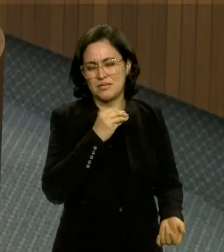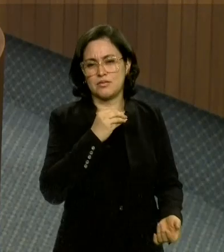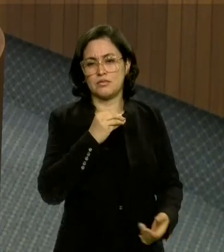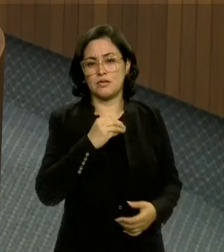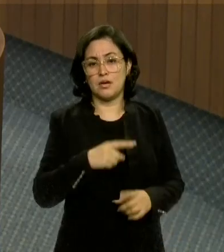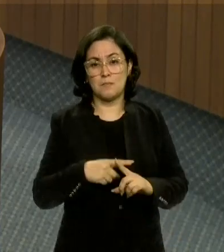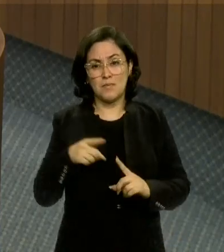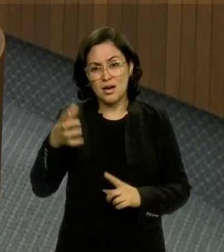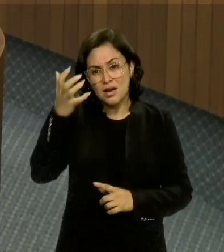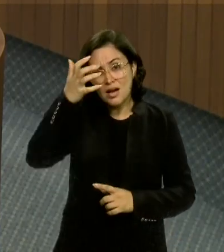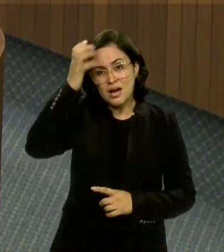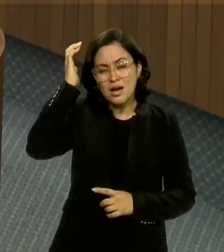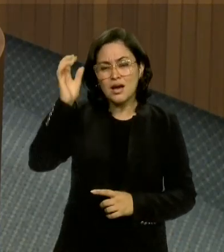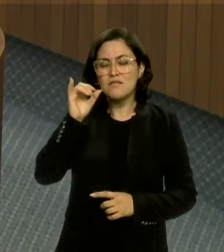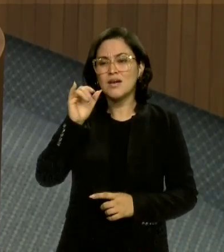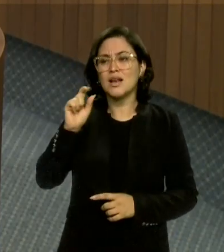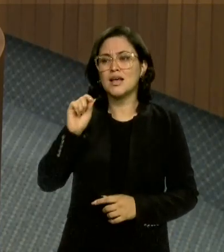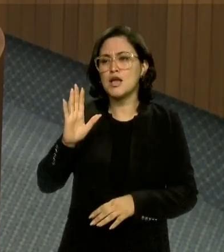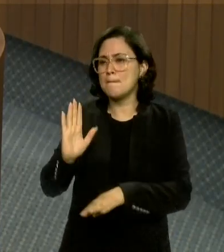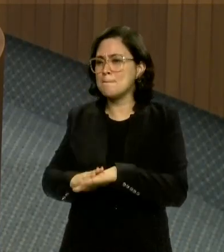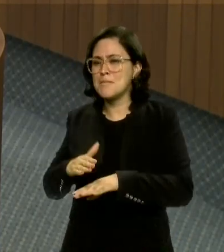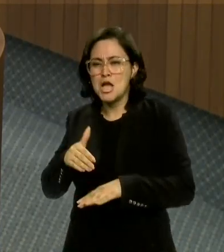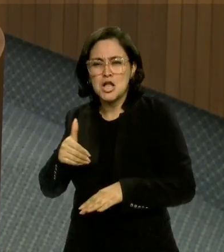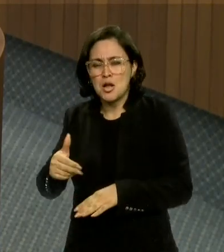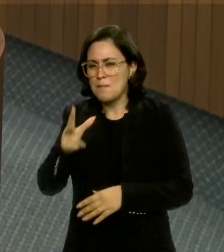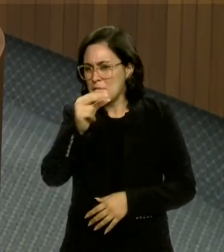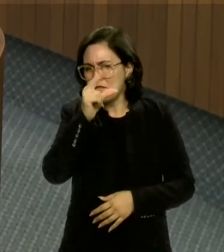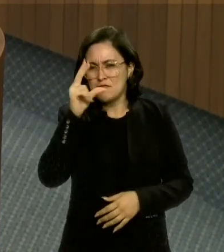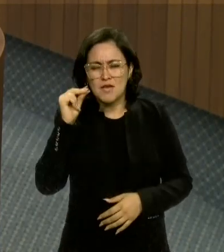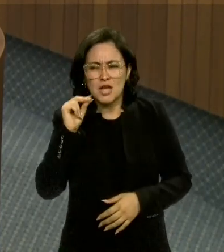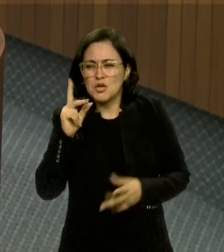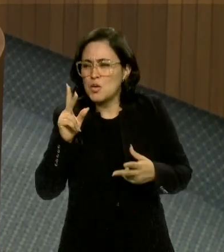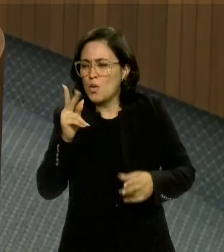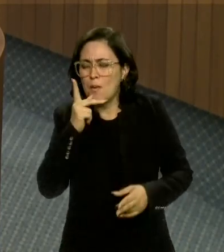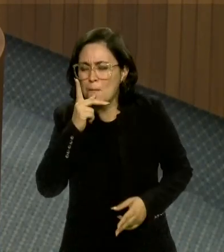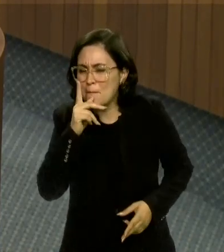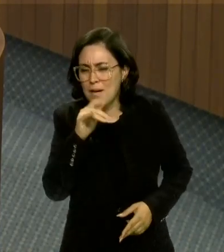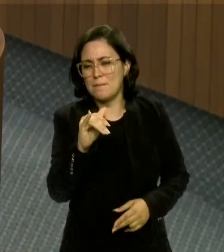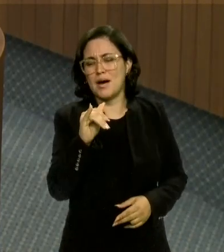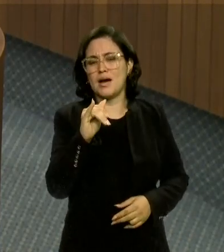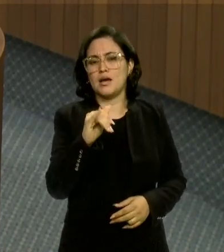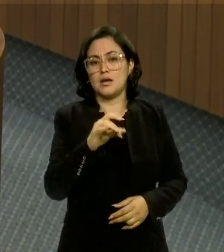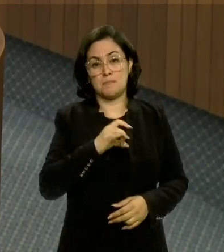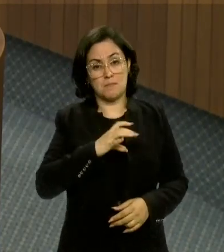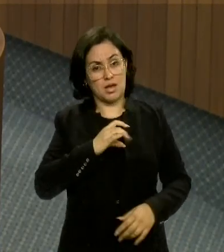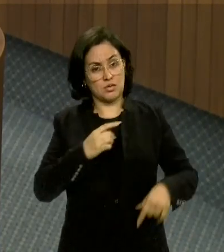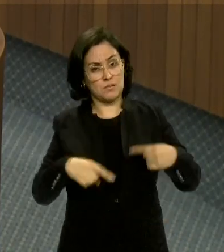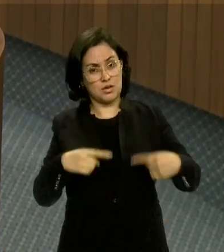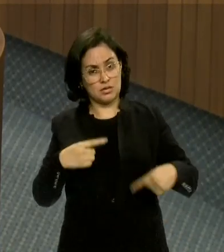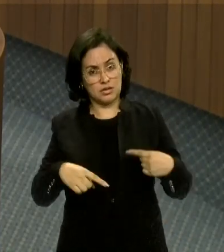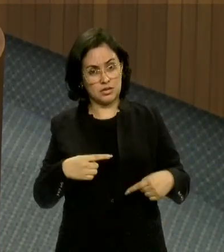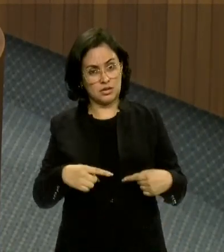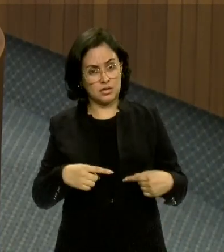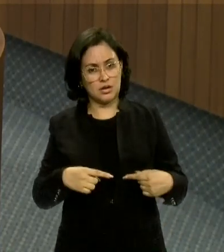história, não é um prefeito, é um pai, tem medo de debater? Vamos debater a cidade, Braide, o teu legado.